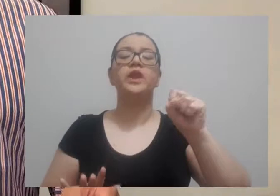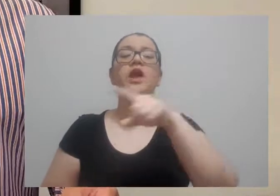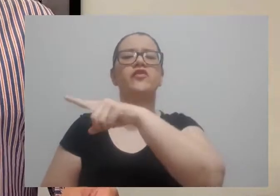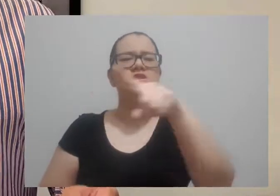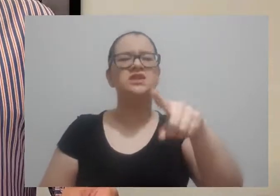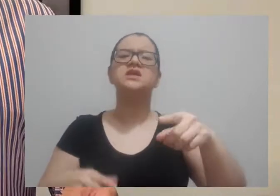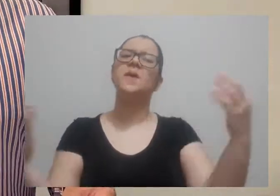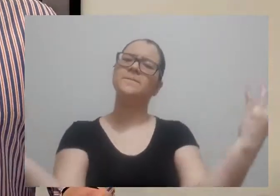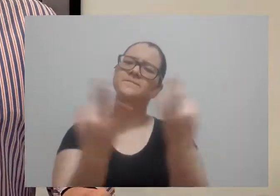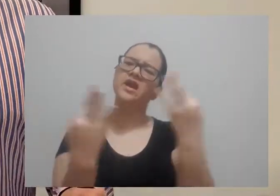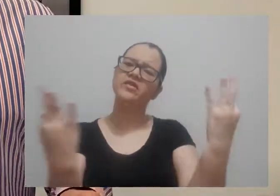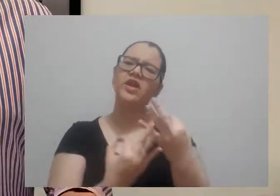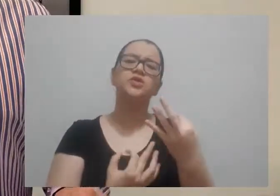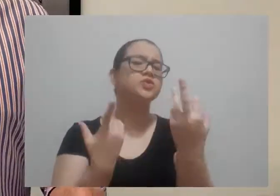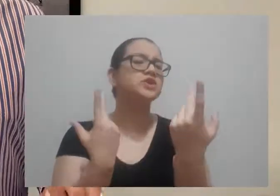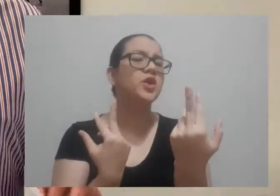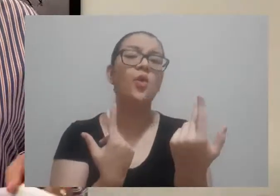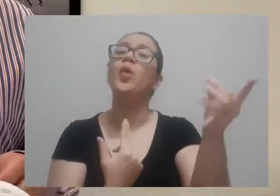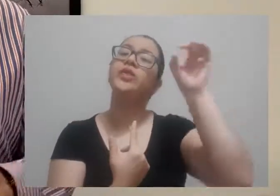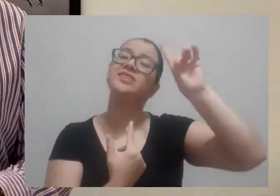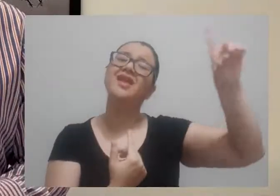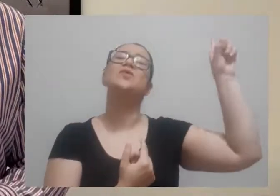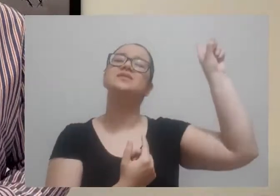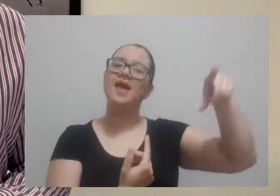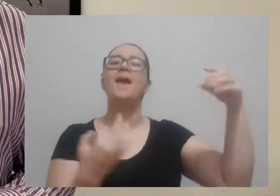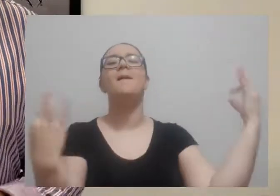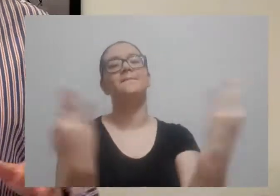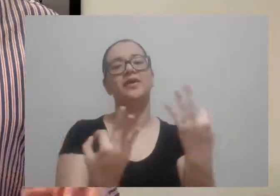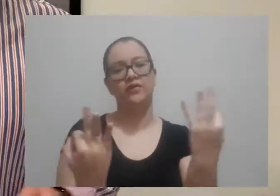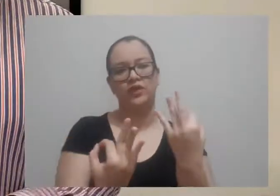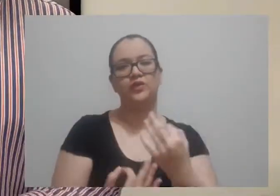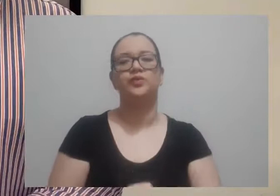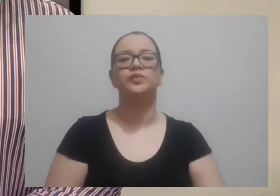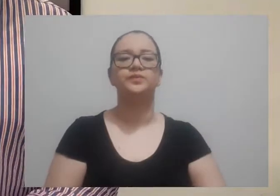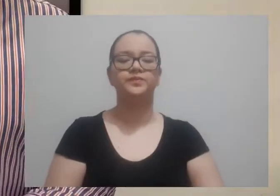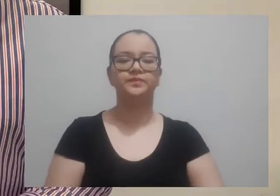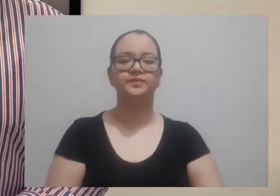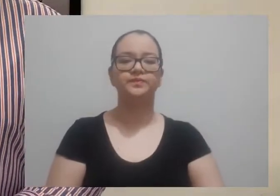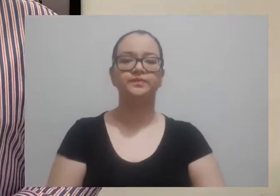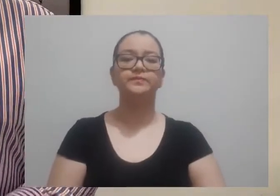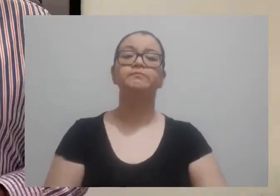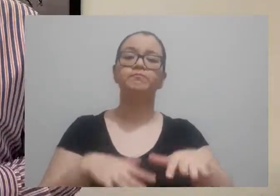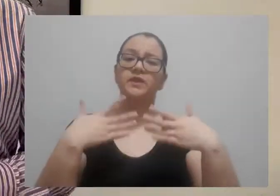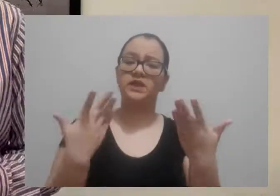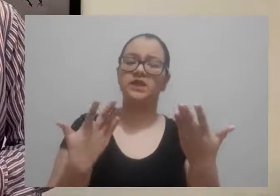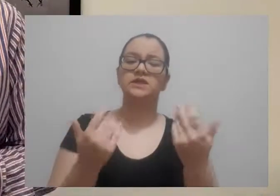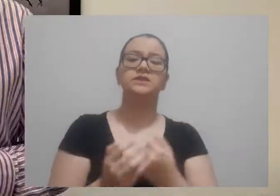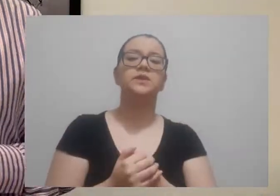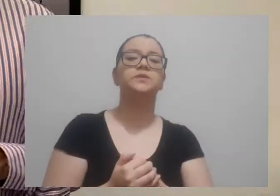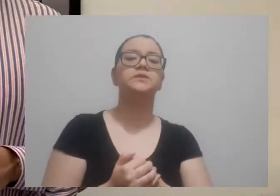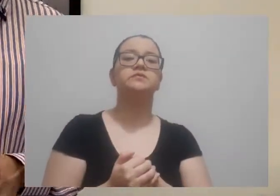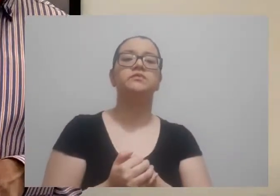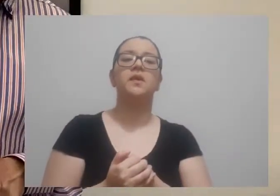de vocês que está no céu. Então vamos a esse primeiro exemplo. Jesus,